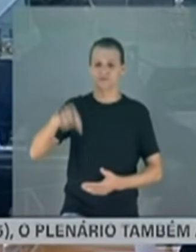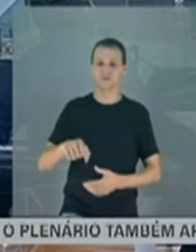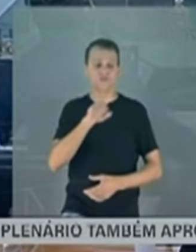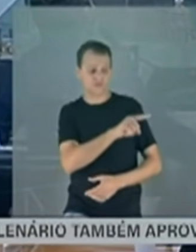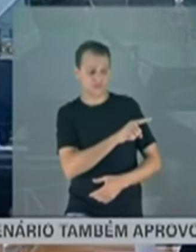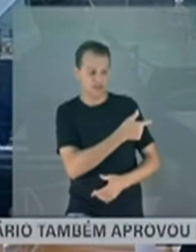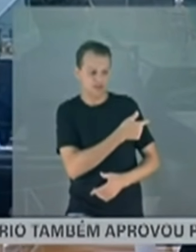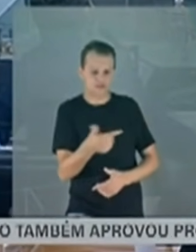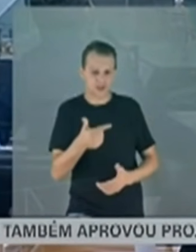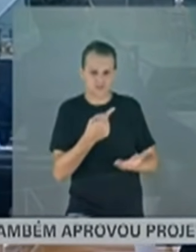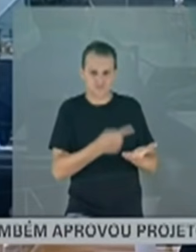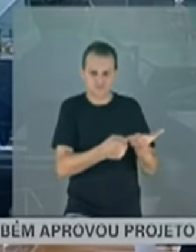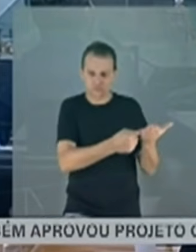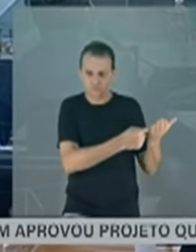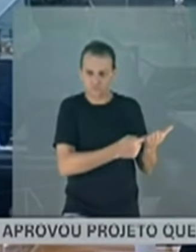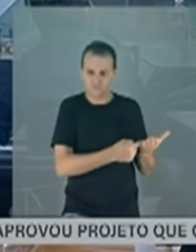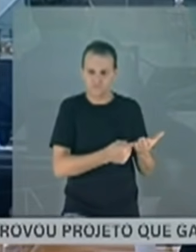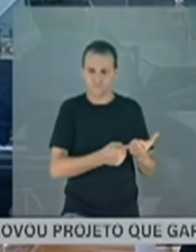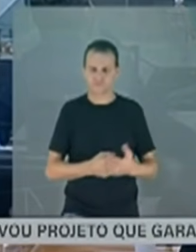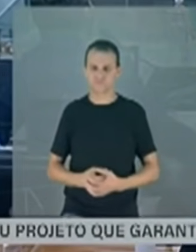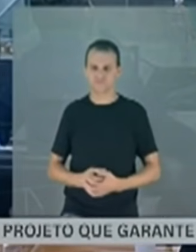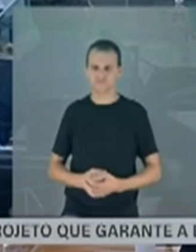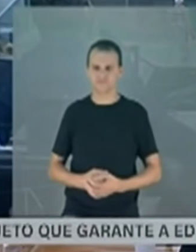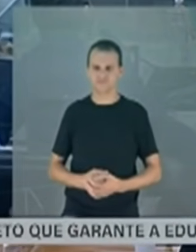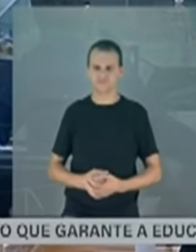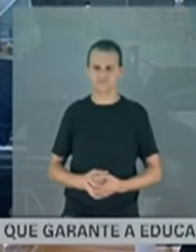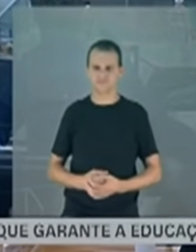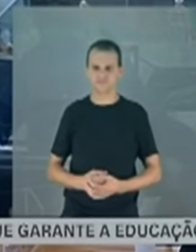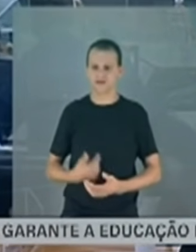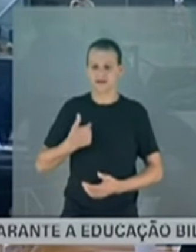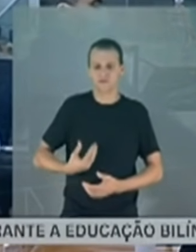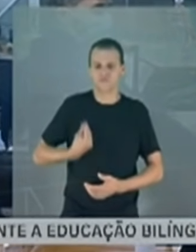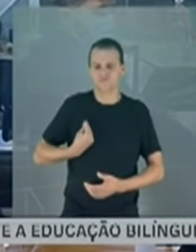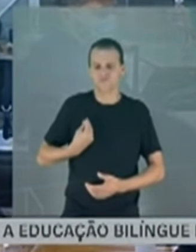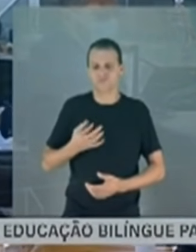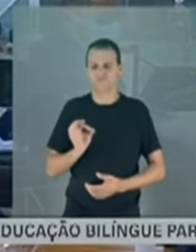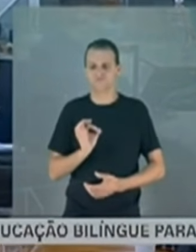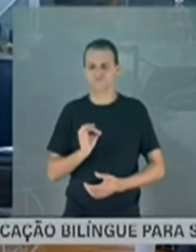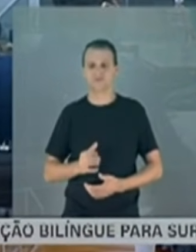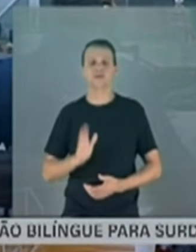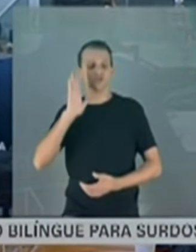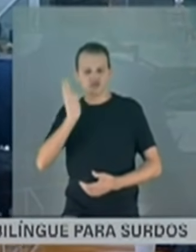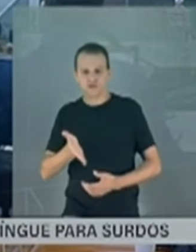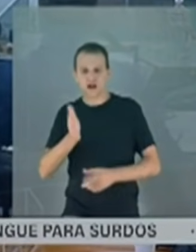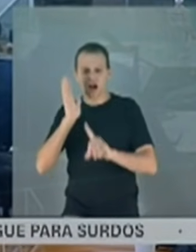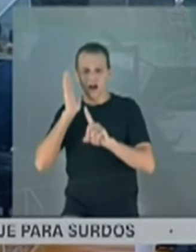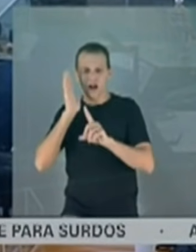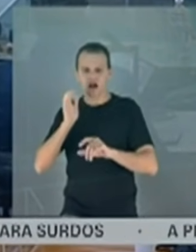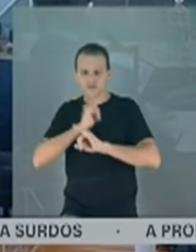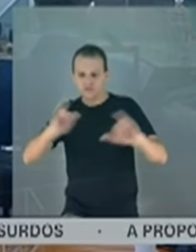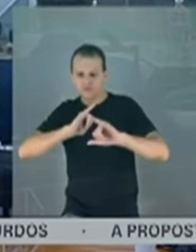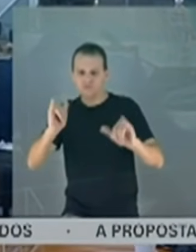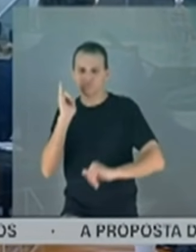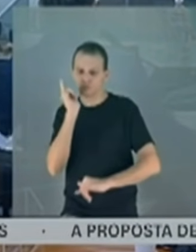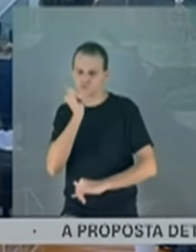Senador Renan. Acordo que nós não estamos. Qual é? Eu não estou. Eu já coloquei aqui várias vezes e o presidente